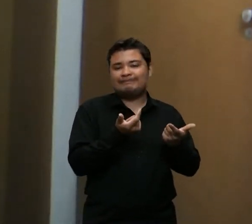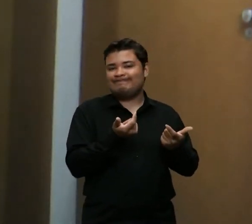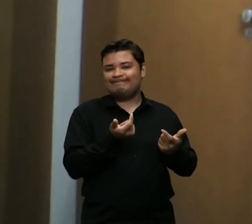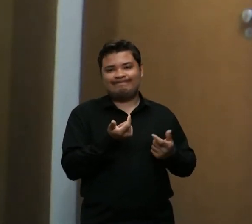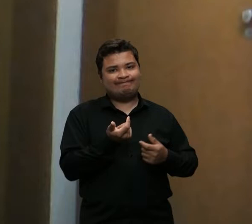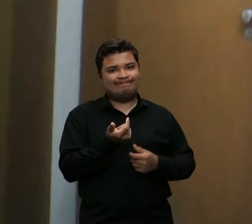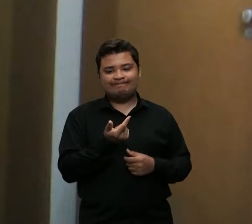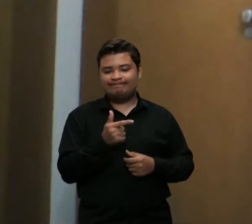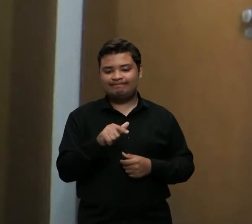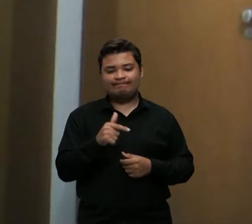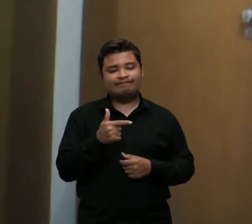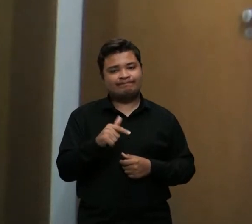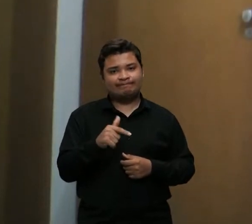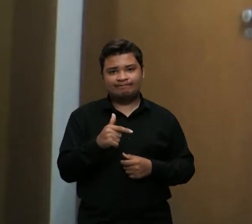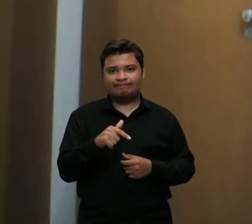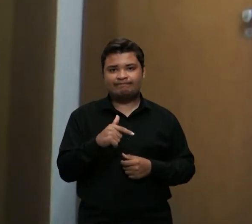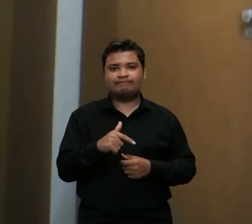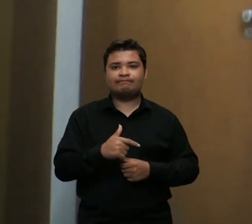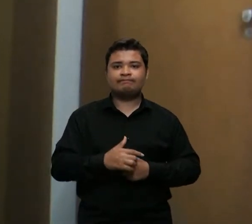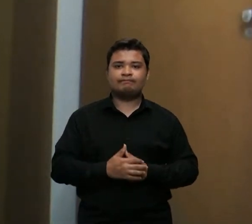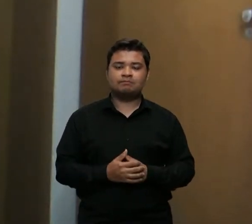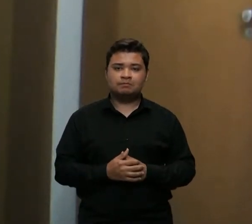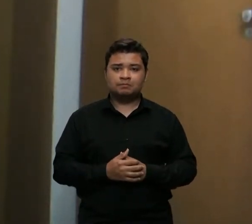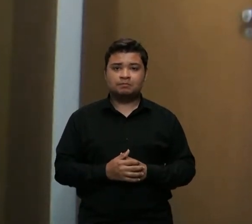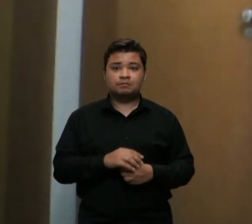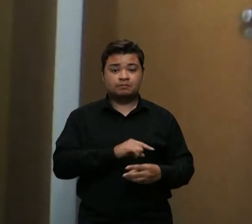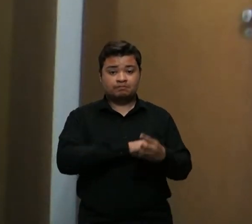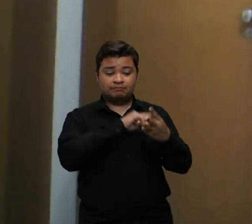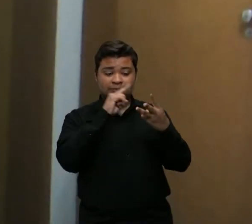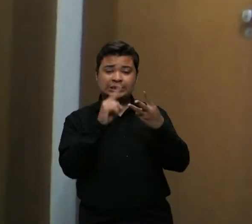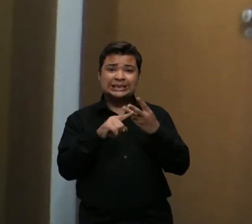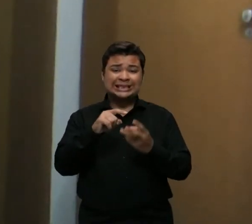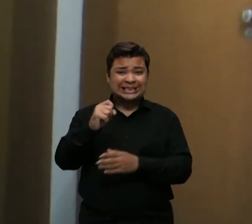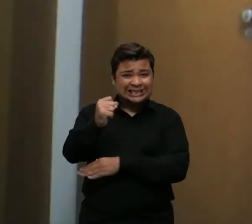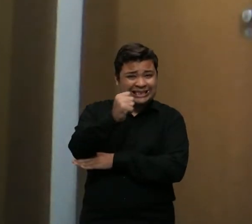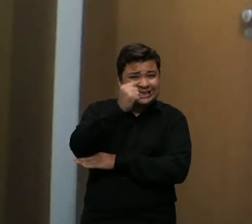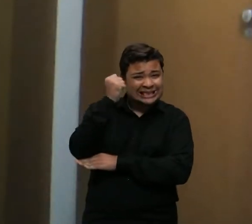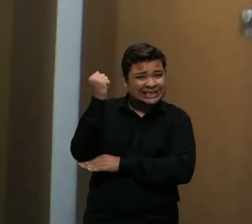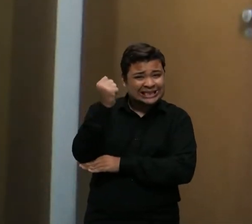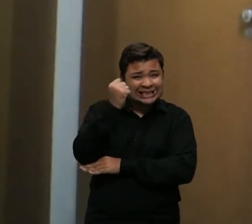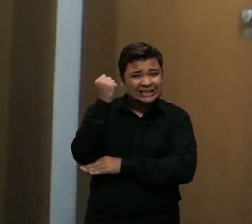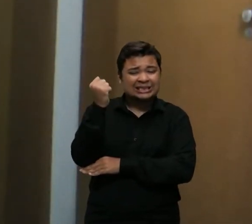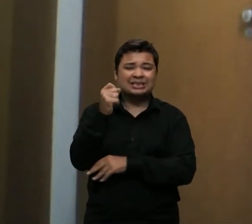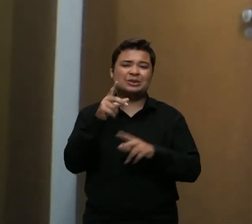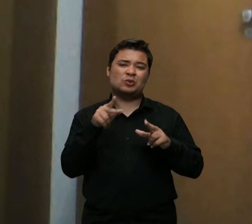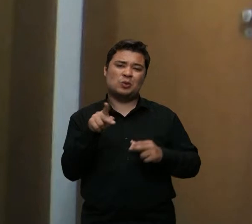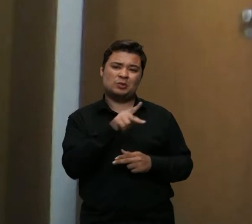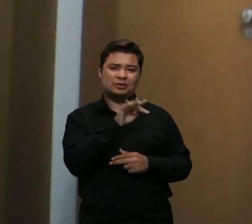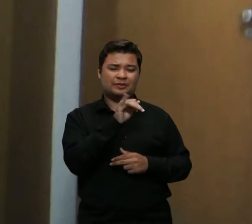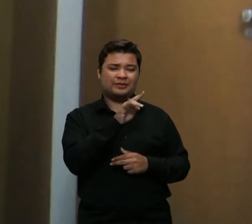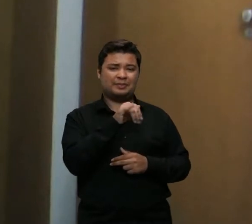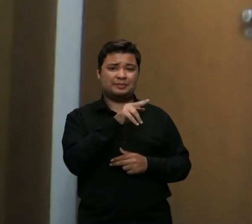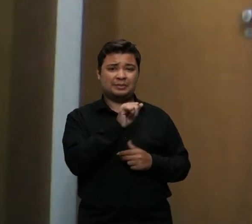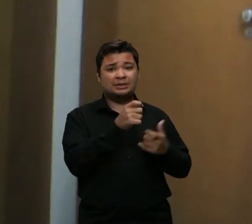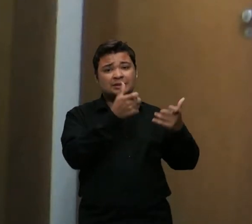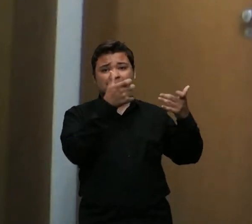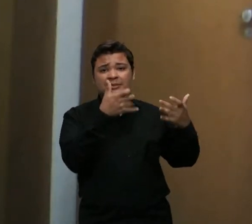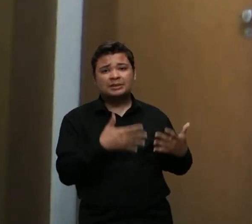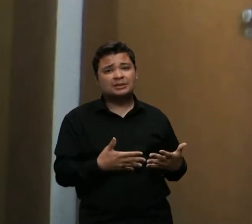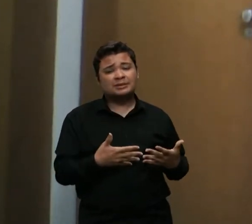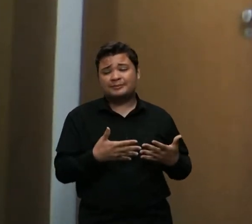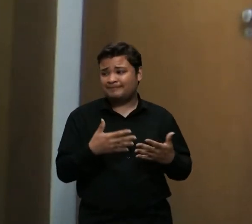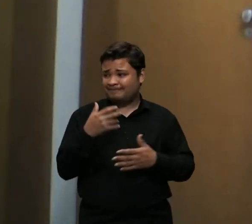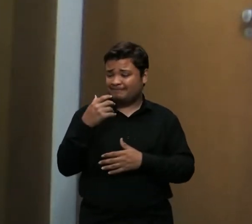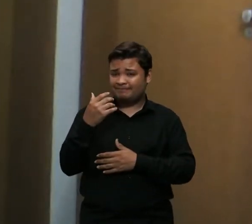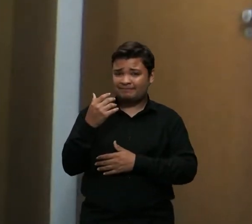né, acessada. E a insegurança alimentar grave, como já colocado pela professora Fabiana, é o eufemismo da